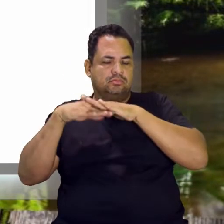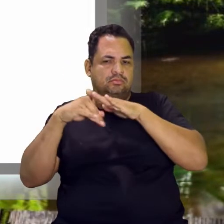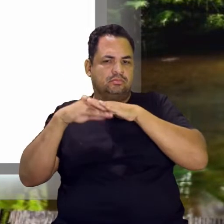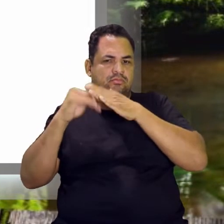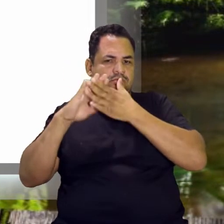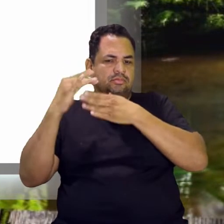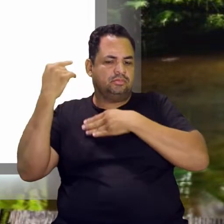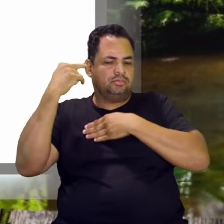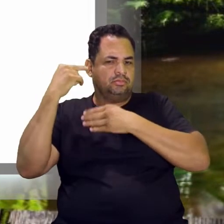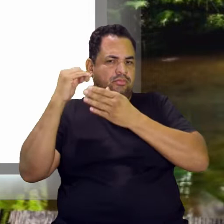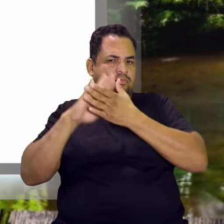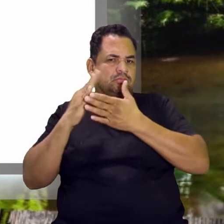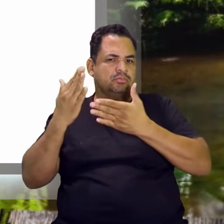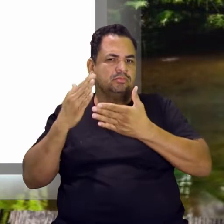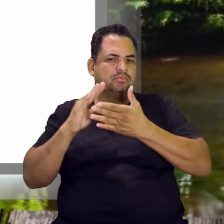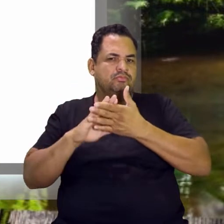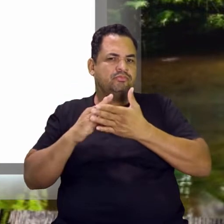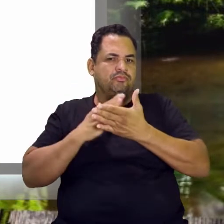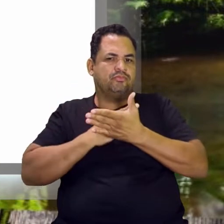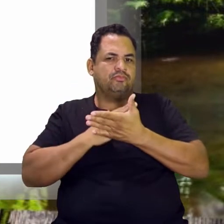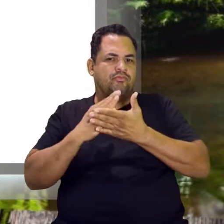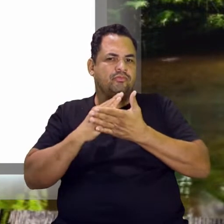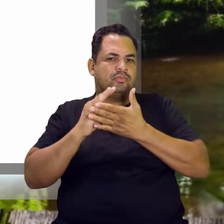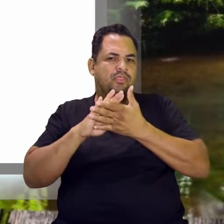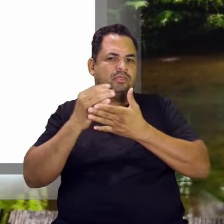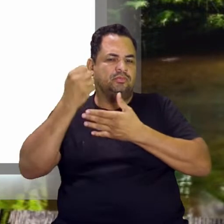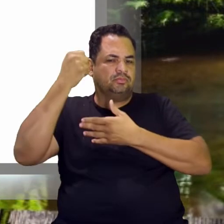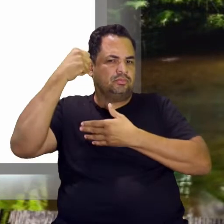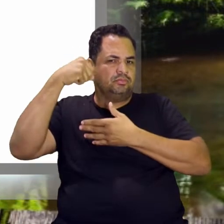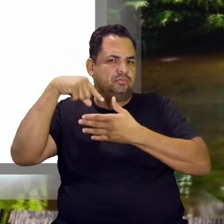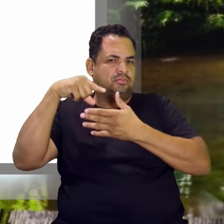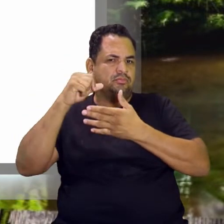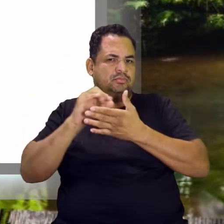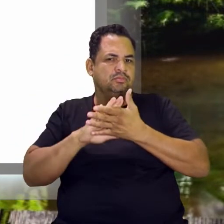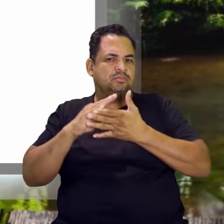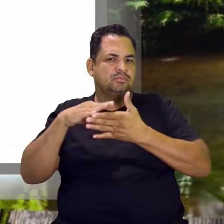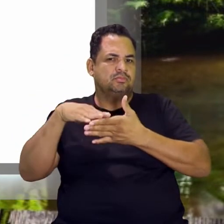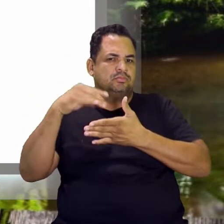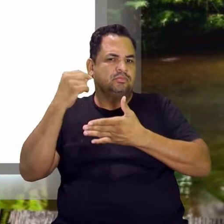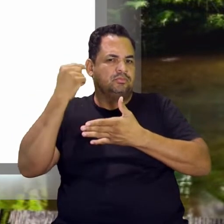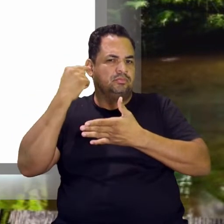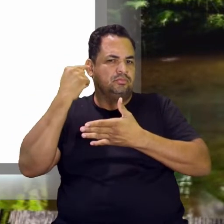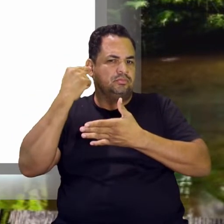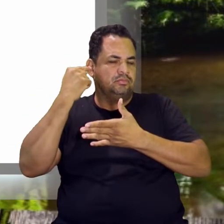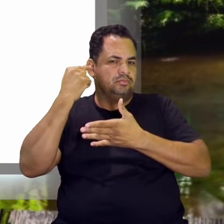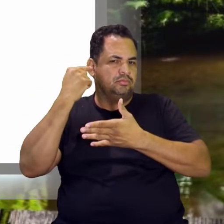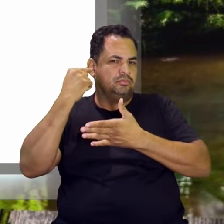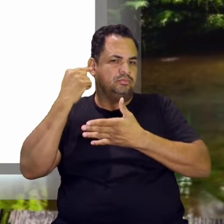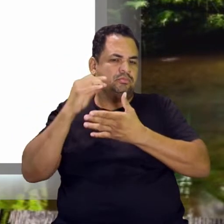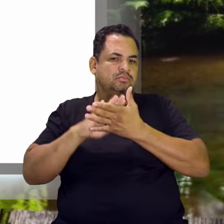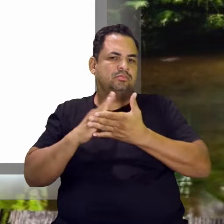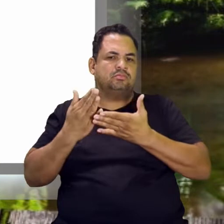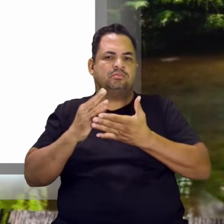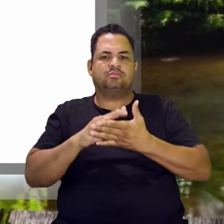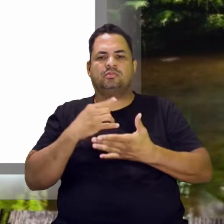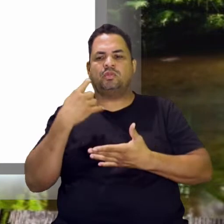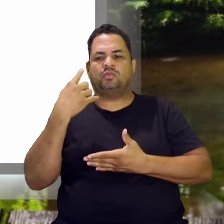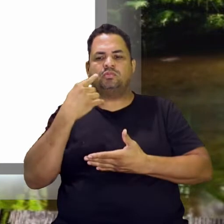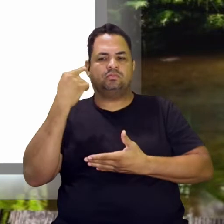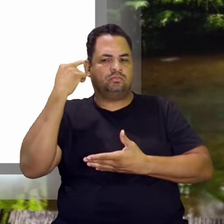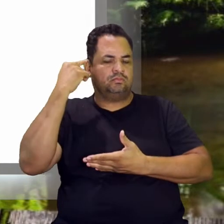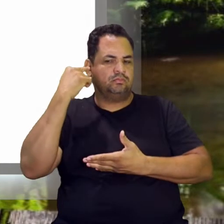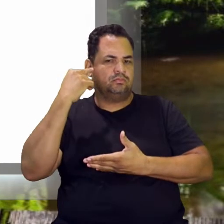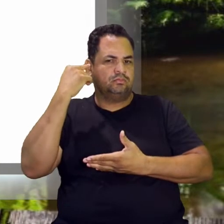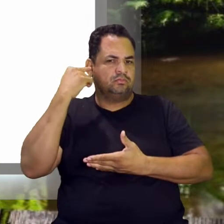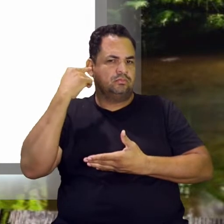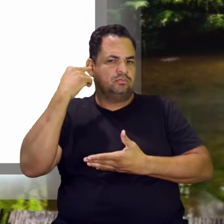essa sujeira e ela vai naturalmente começar a ser expelida. Essa cera vai ficar bem na portinha aqui do nosso pavilhão